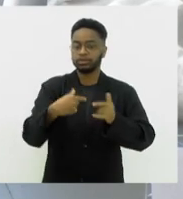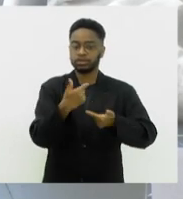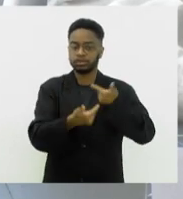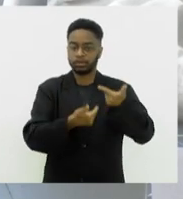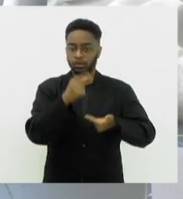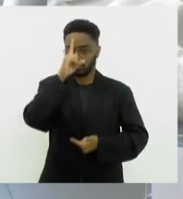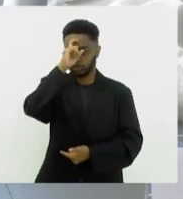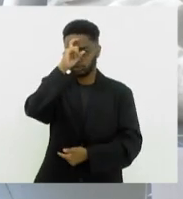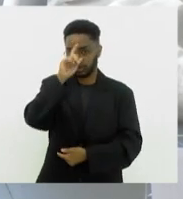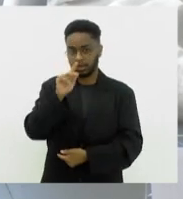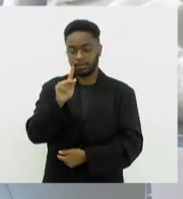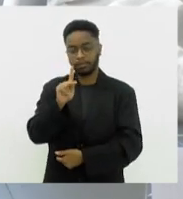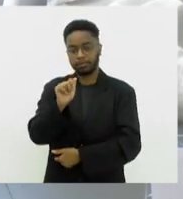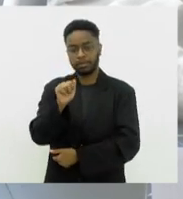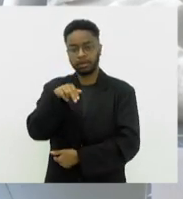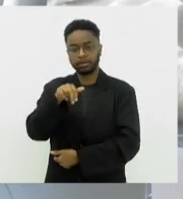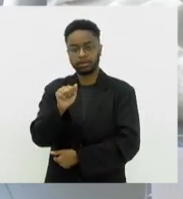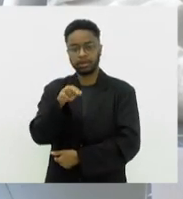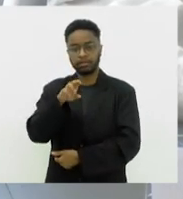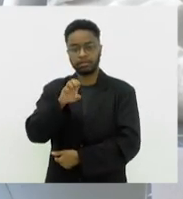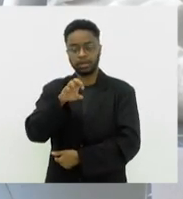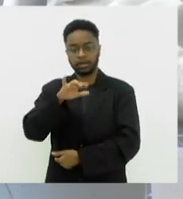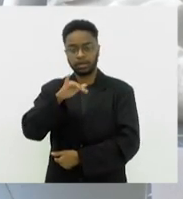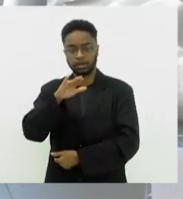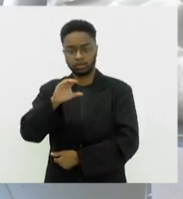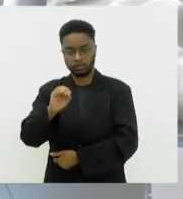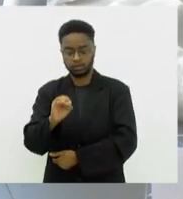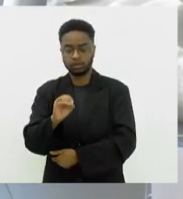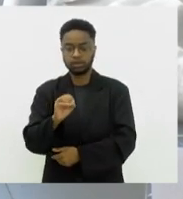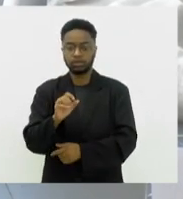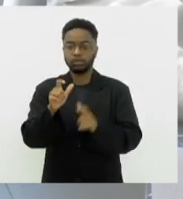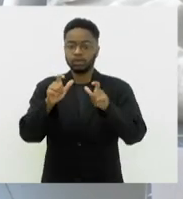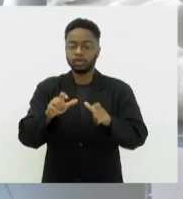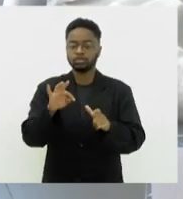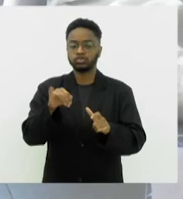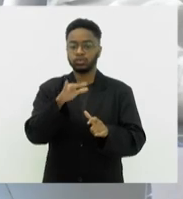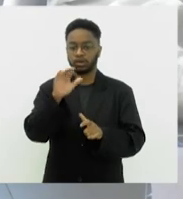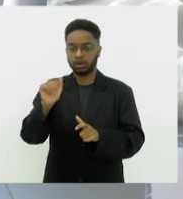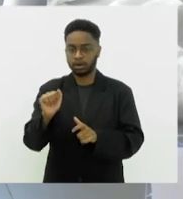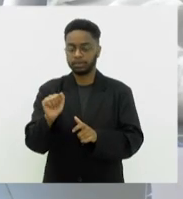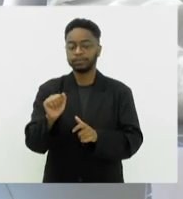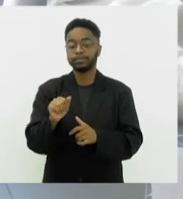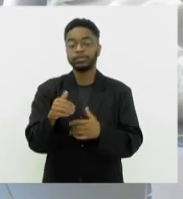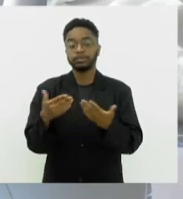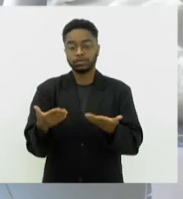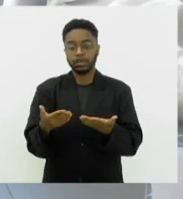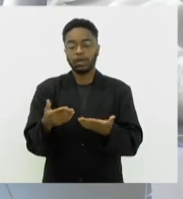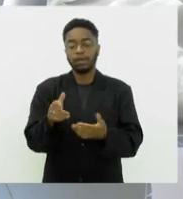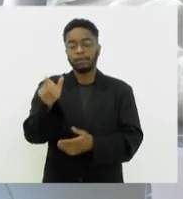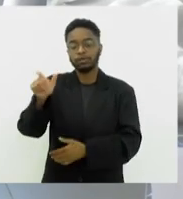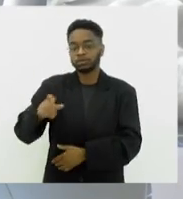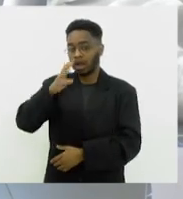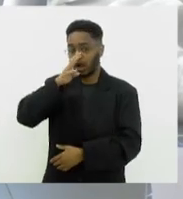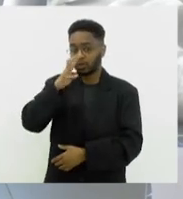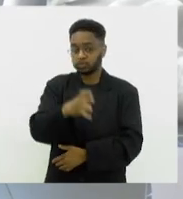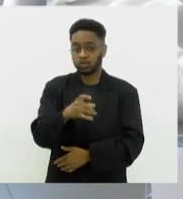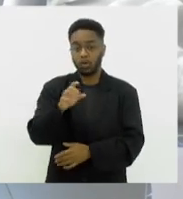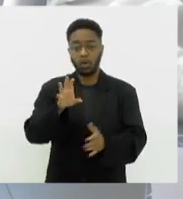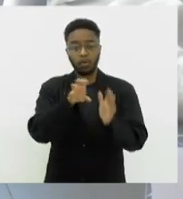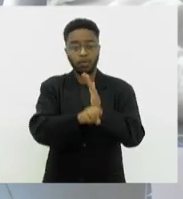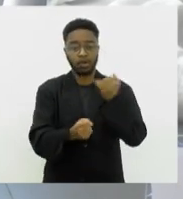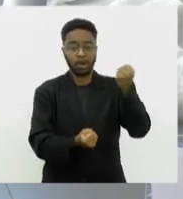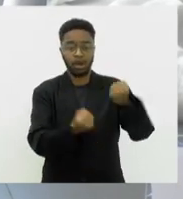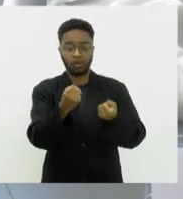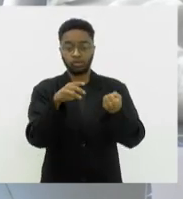Panamericano no bairro da Tijuca Zona Norte do Rio de Janeiro foi preso sobre a acusação de roubar um carro em Nova Iguaçu ou